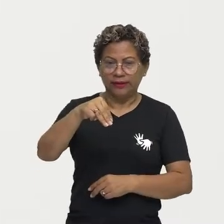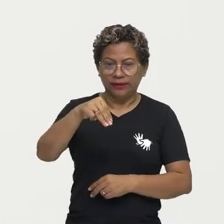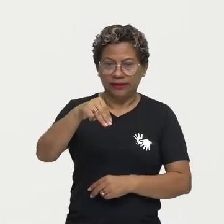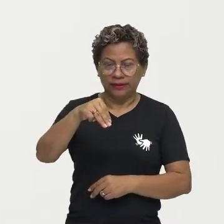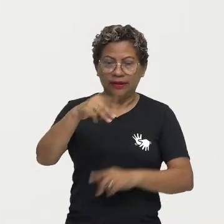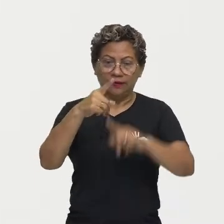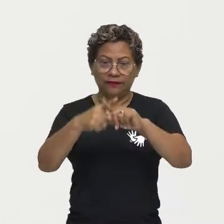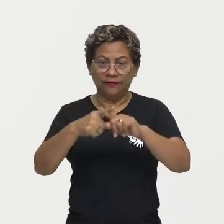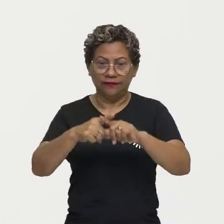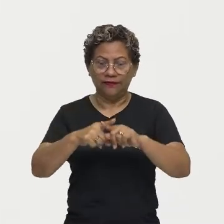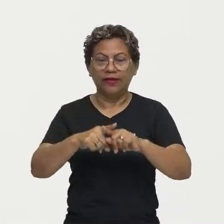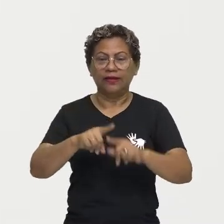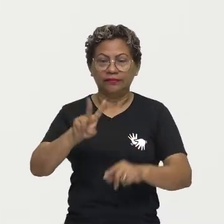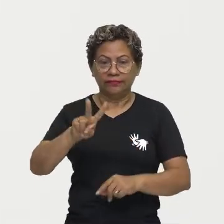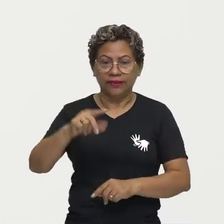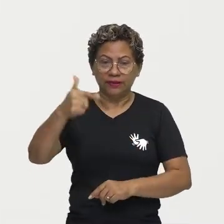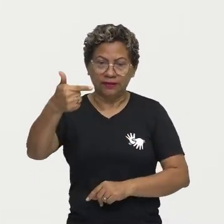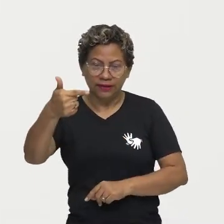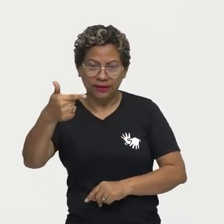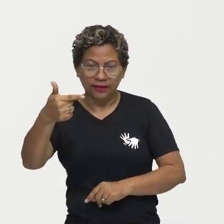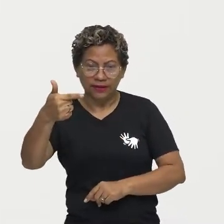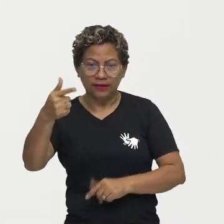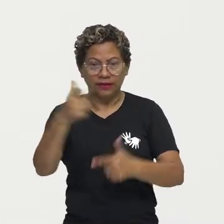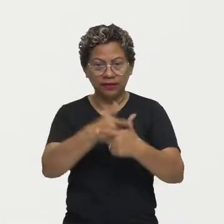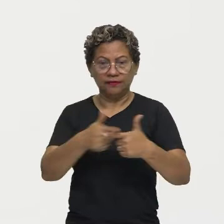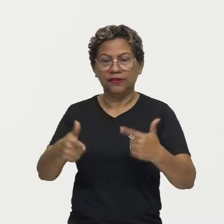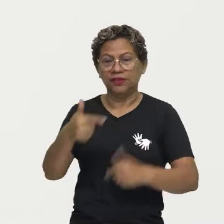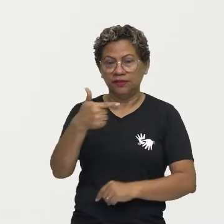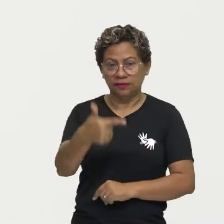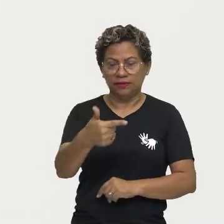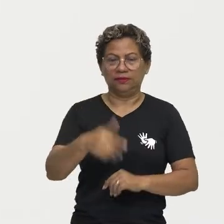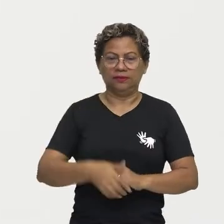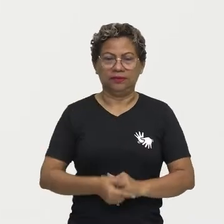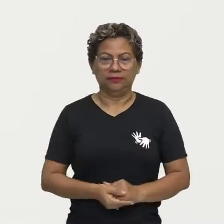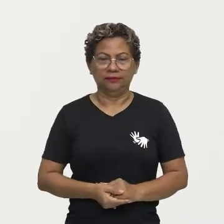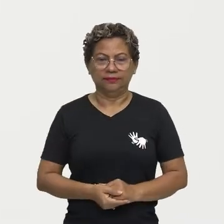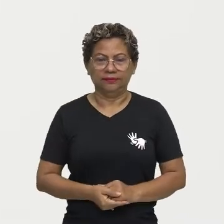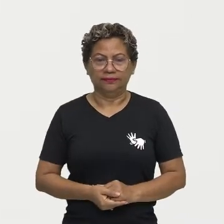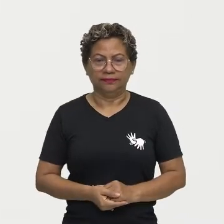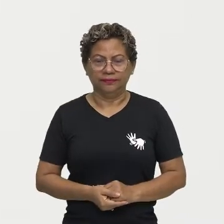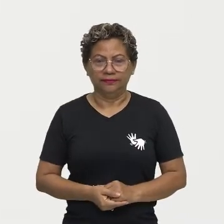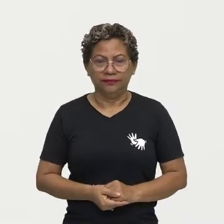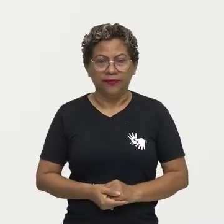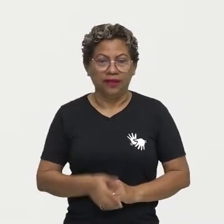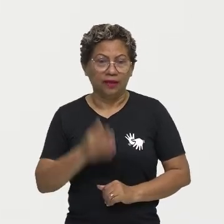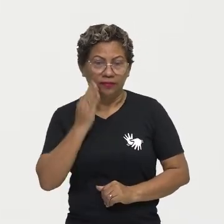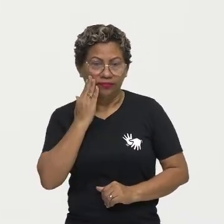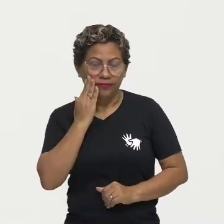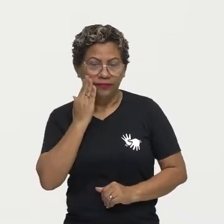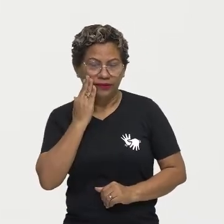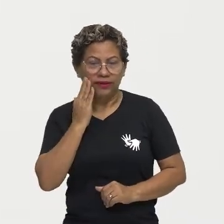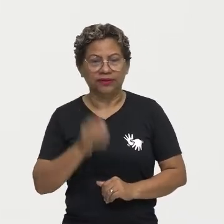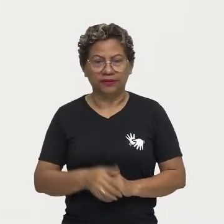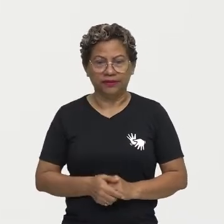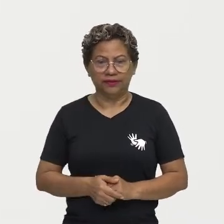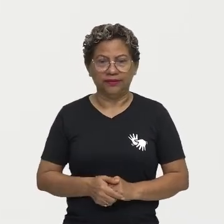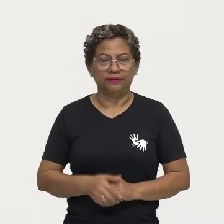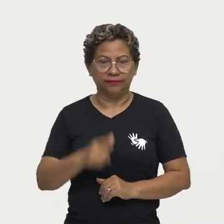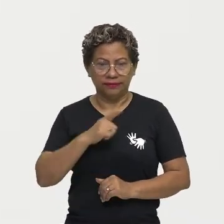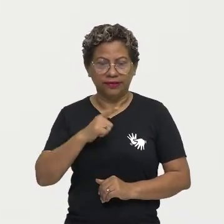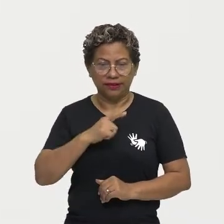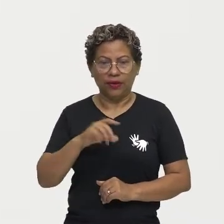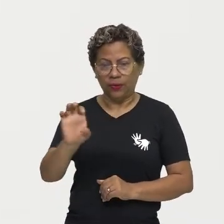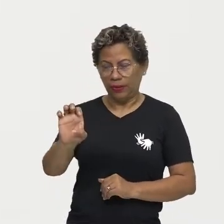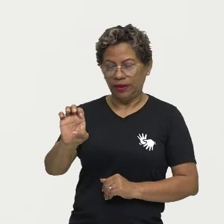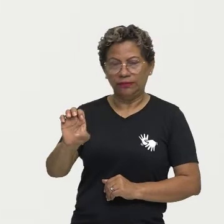a sua velocidade elevada ao quadrado e dividida por 2. Então aqui, veja, energia